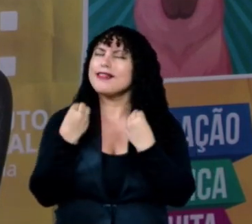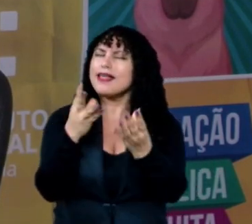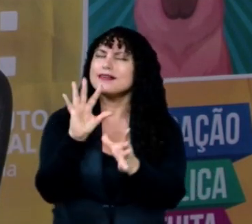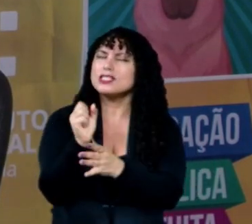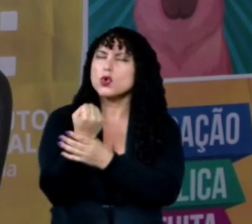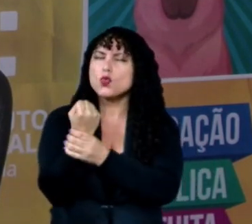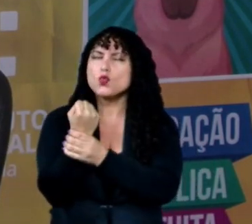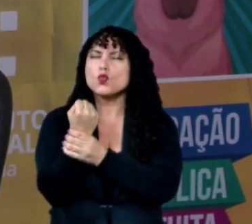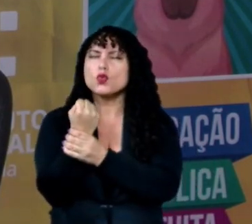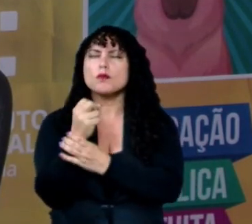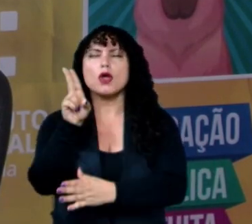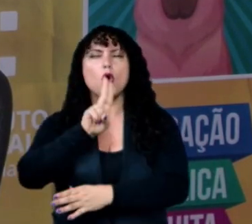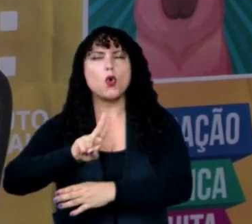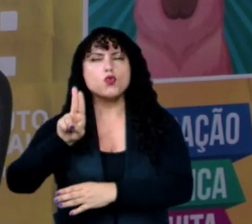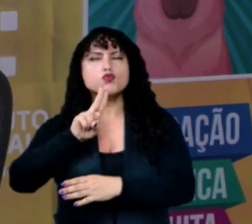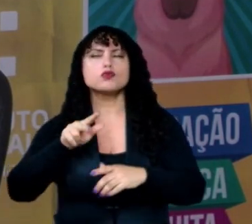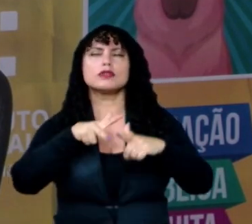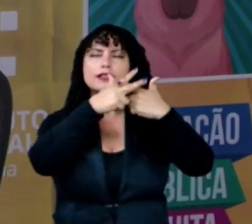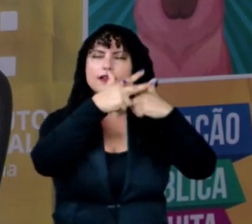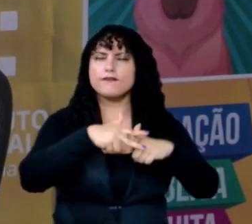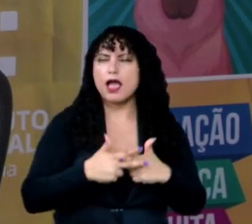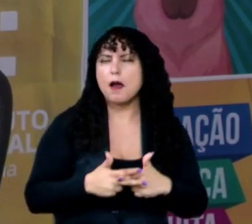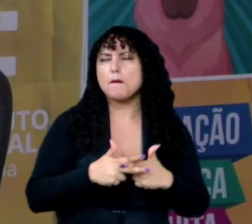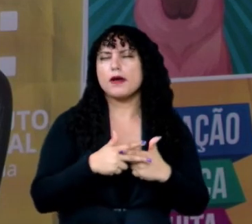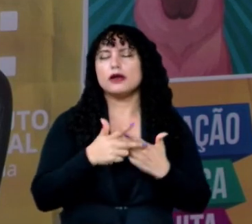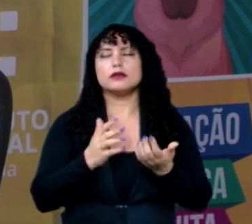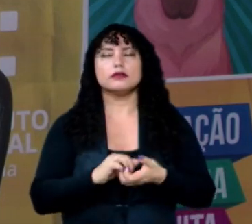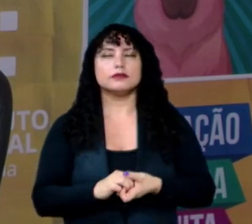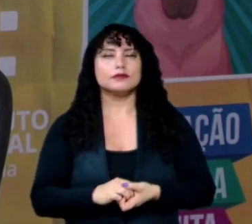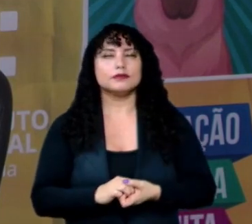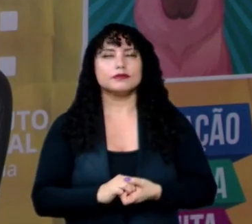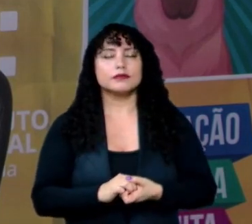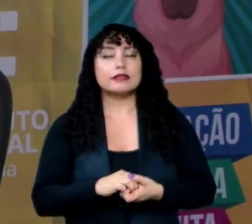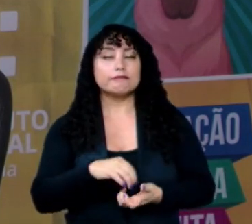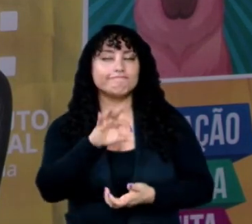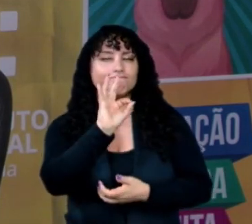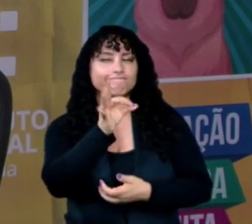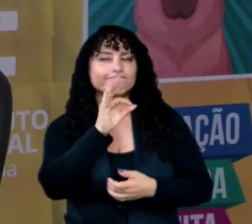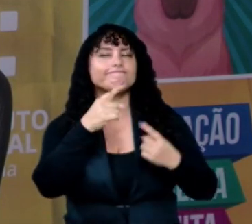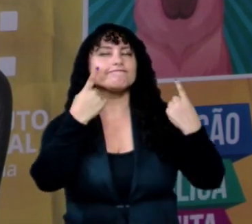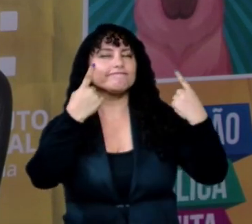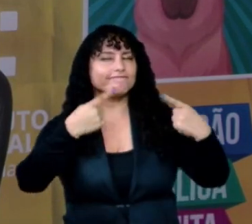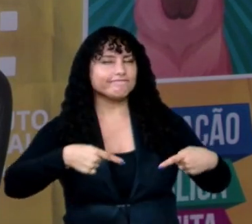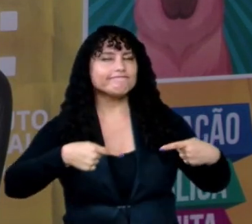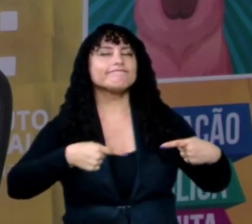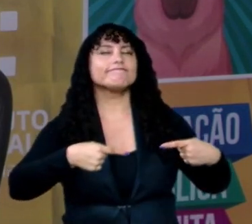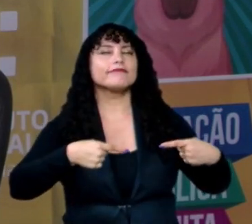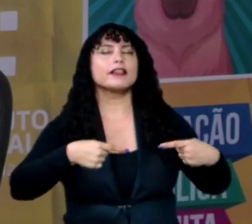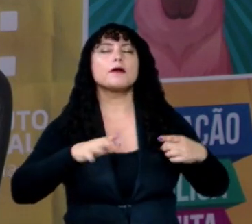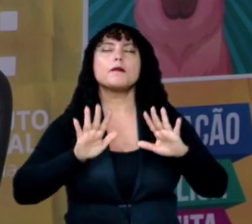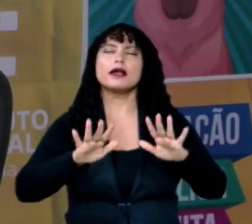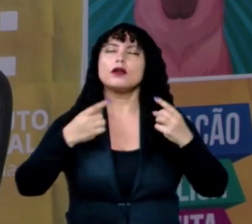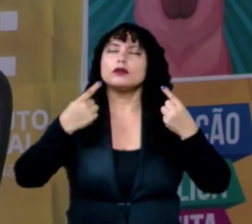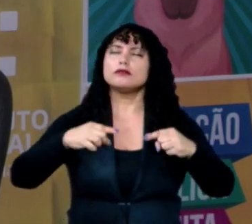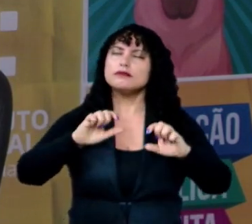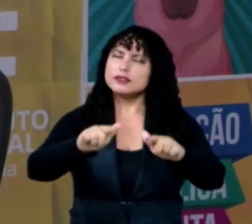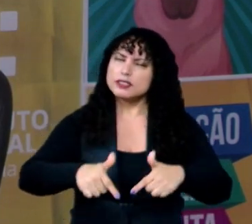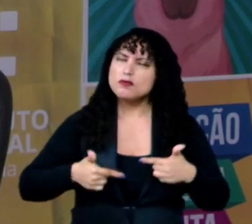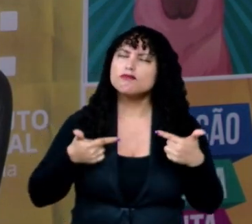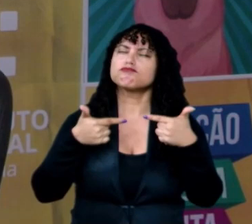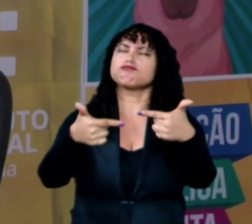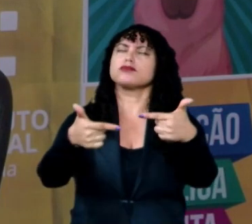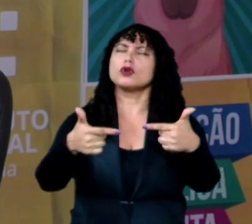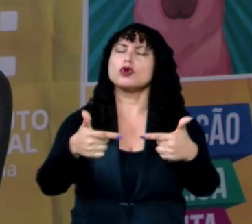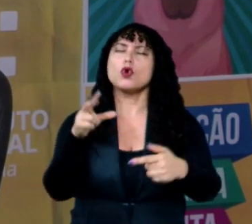segurança para o uso dessas ferramentas, né? E, de fato, é um desafio, mas é um desafio que precisa ser enfrentado